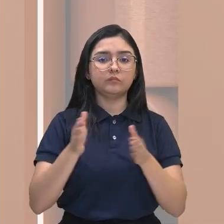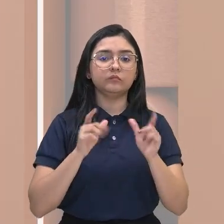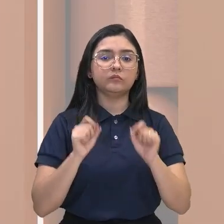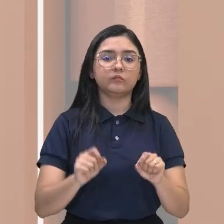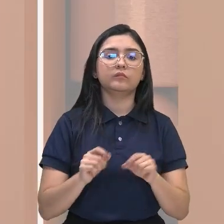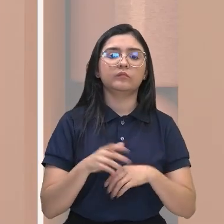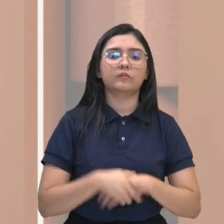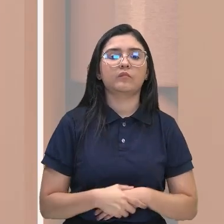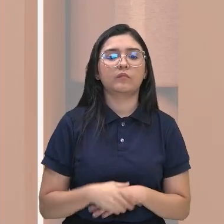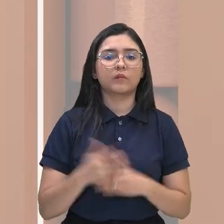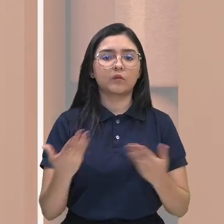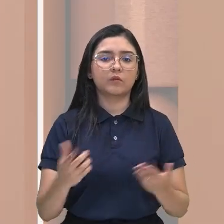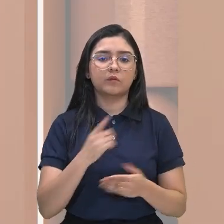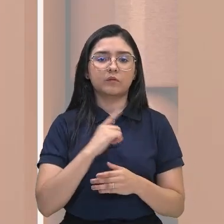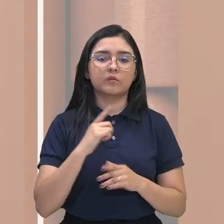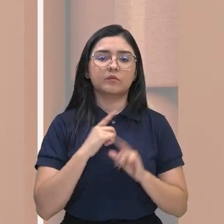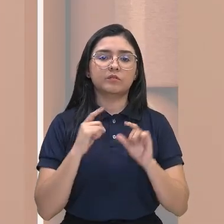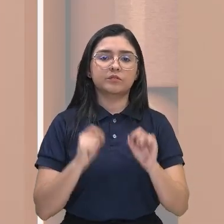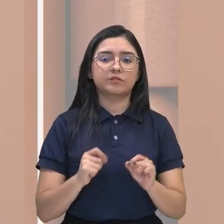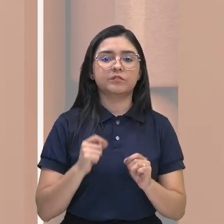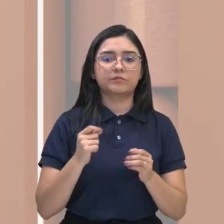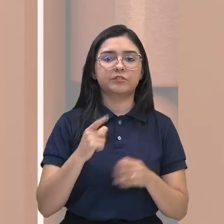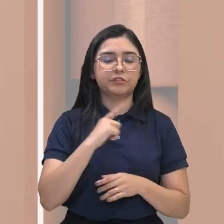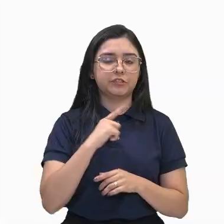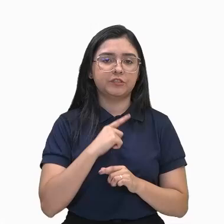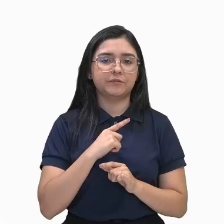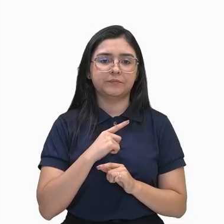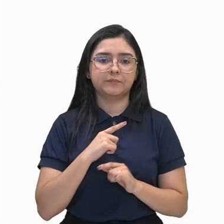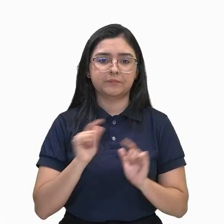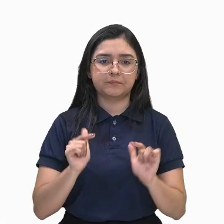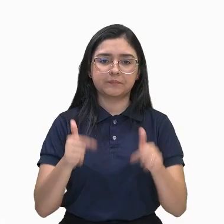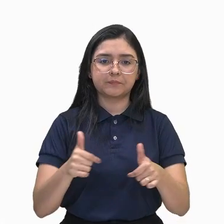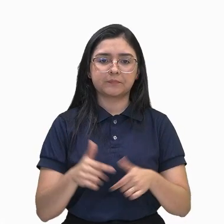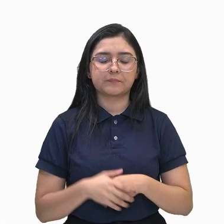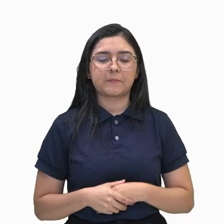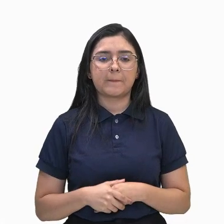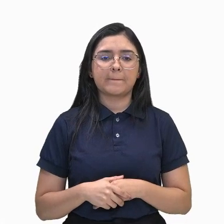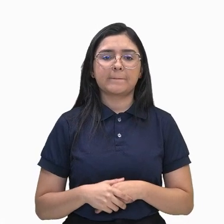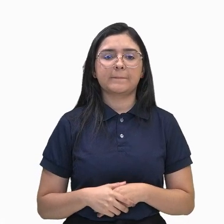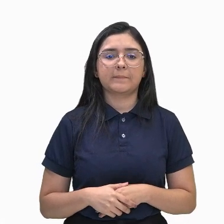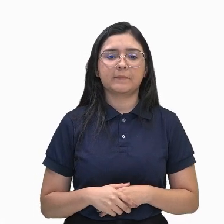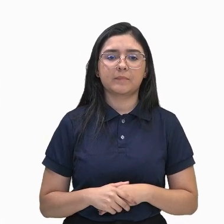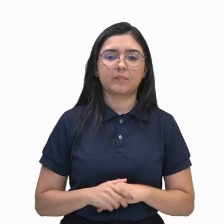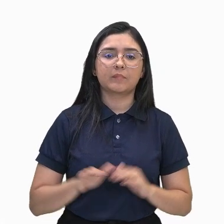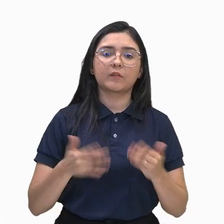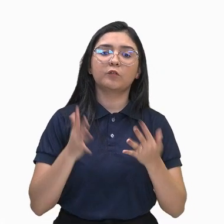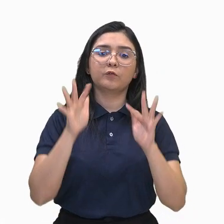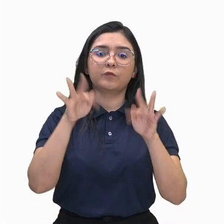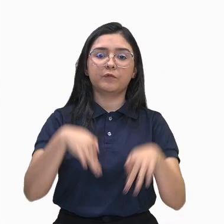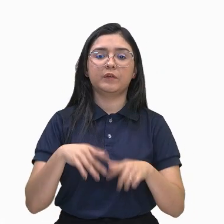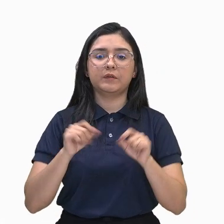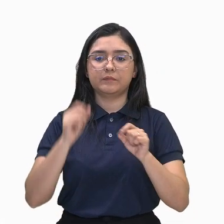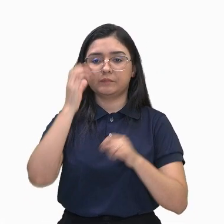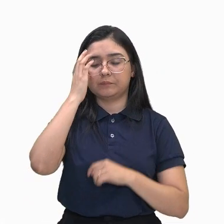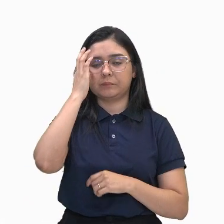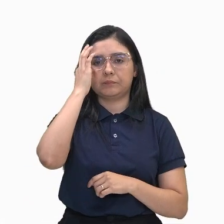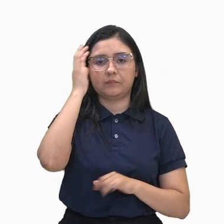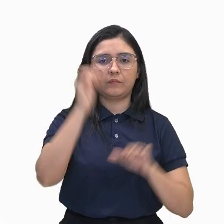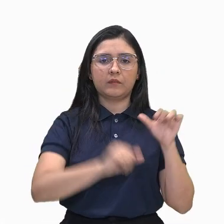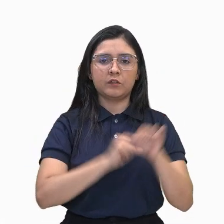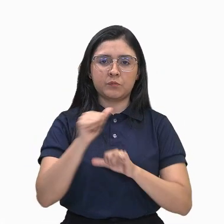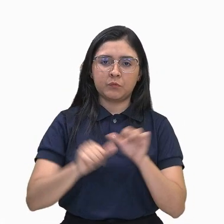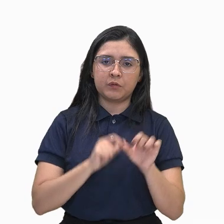onde a Inquisição prevalecia. Vamos ao texto, vamos lá? O fim de revitalizar